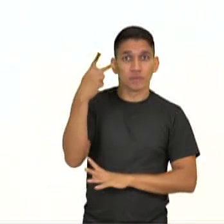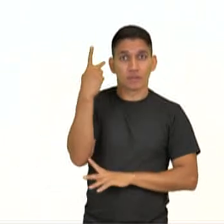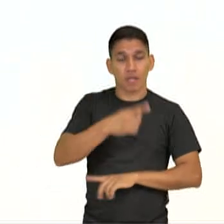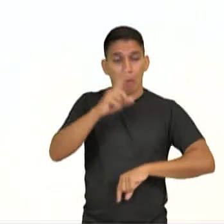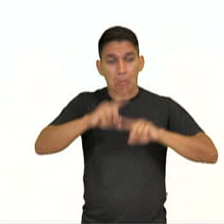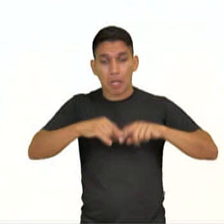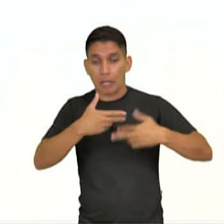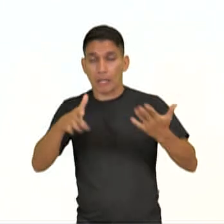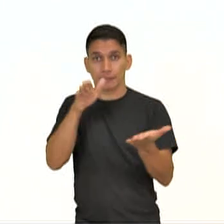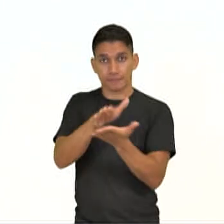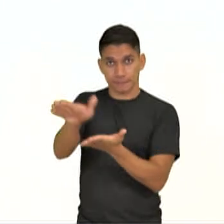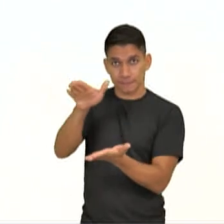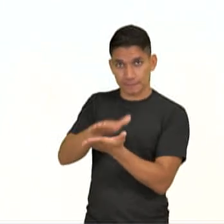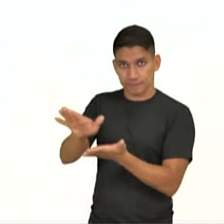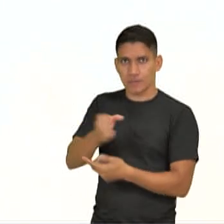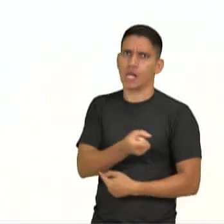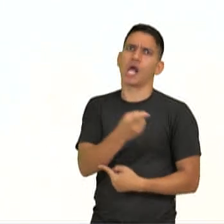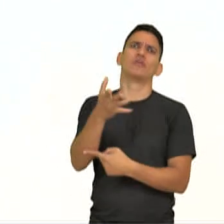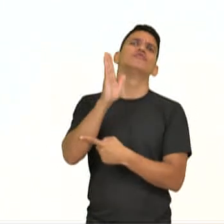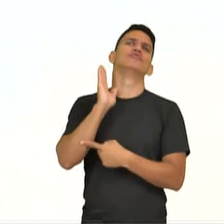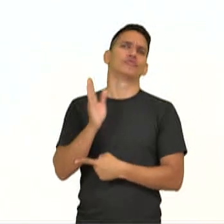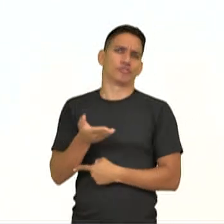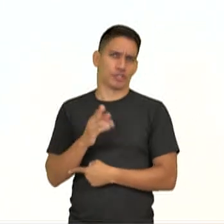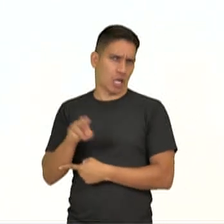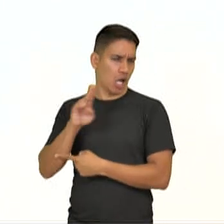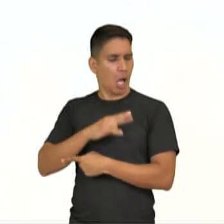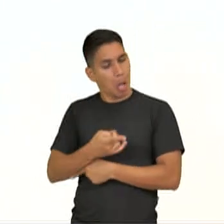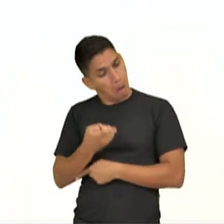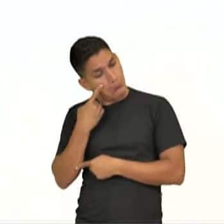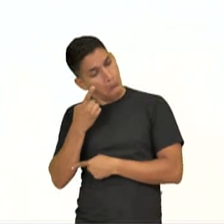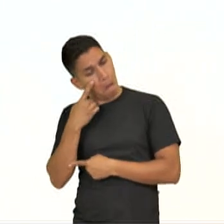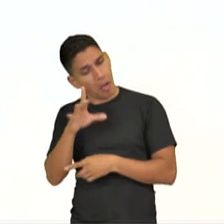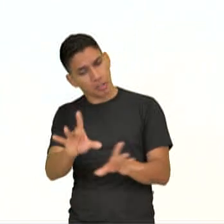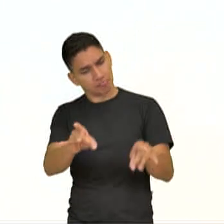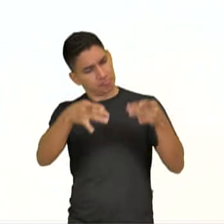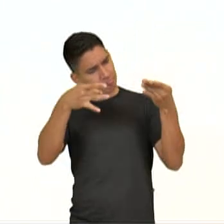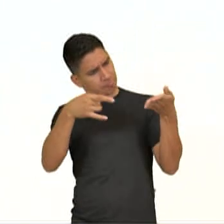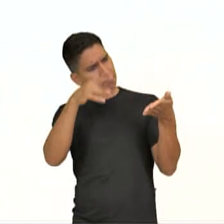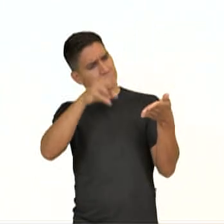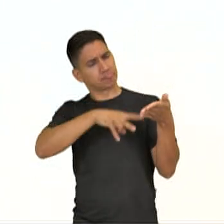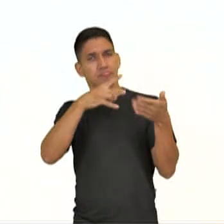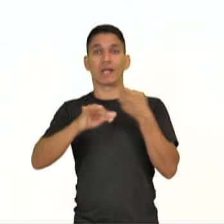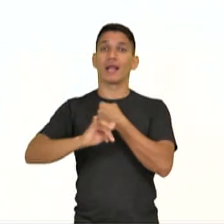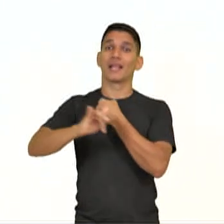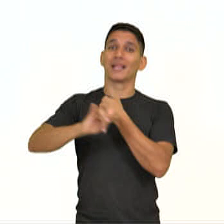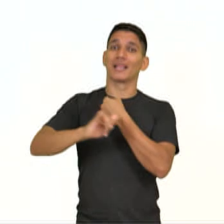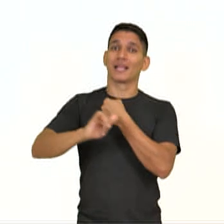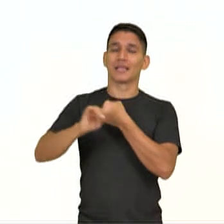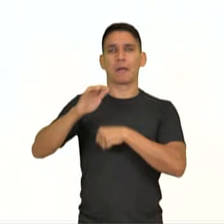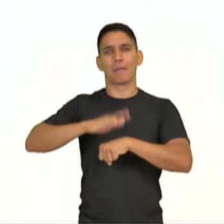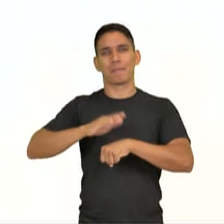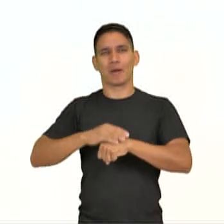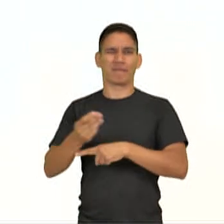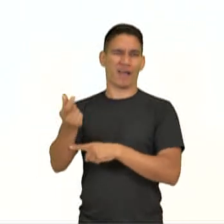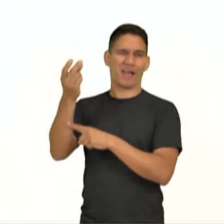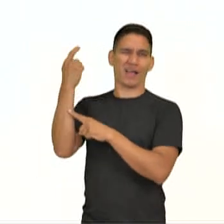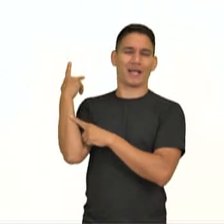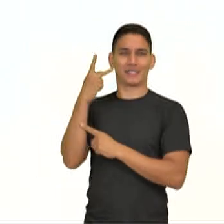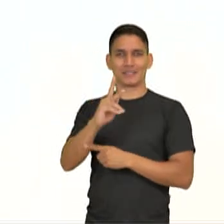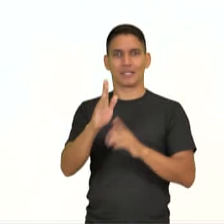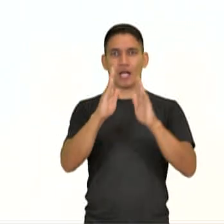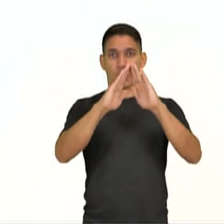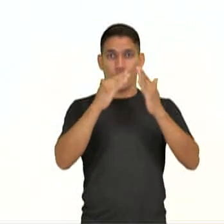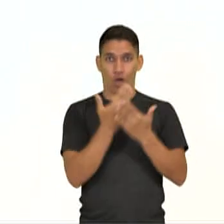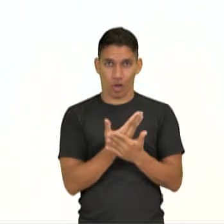materiais impressos, né? Muitos de vocês já devem ter tido acesso a um livrinho de crônica, né? Deve de ter vários na biblioteca da escola